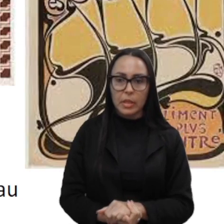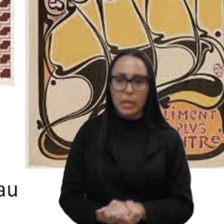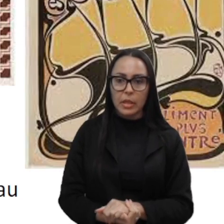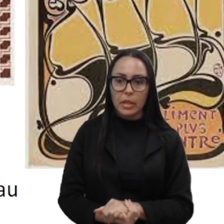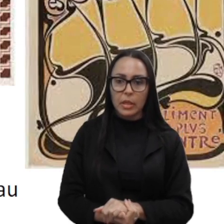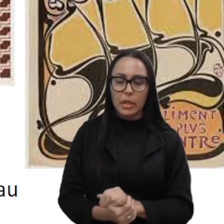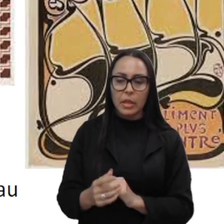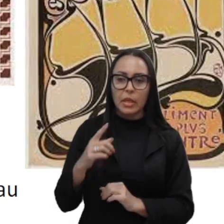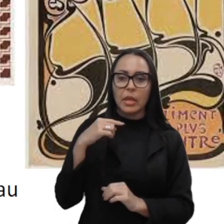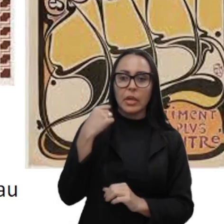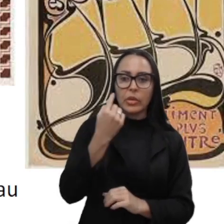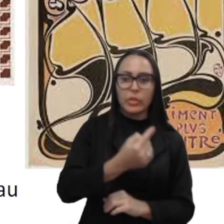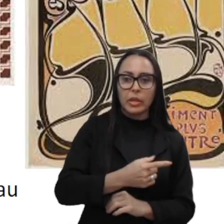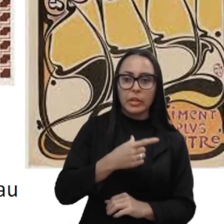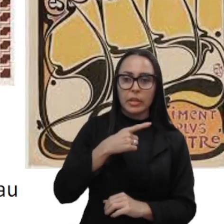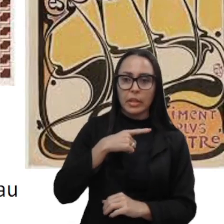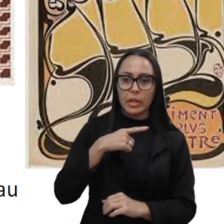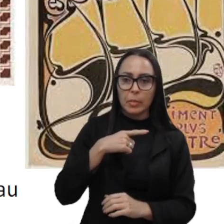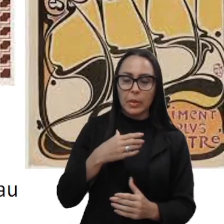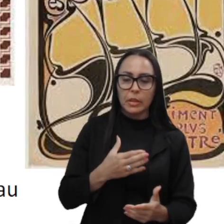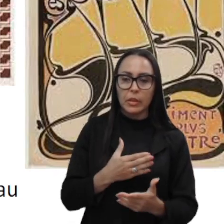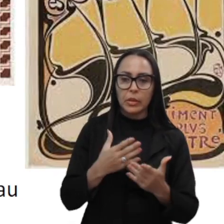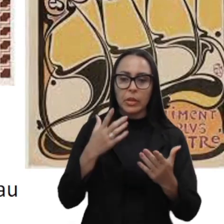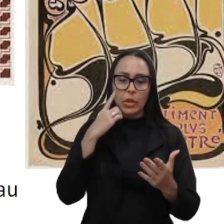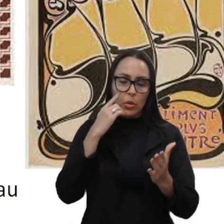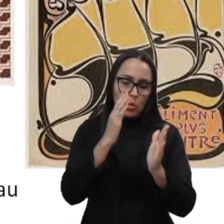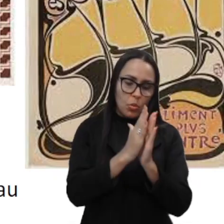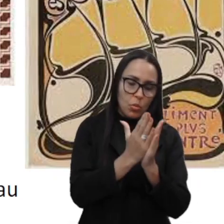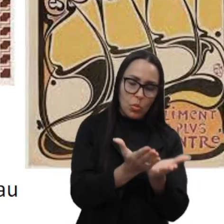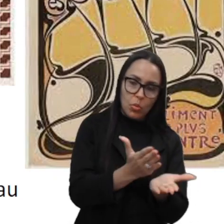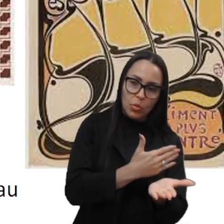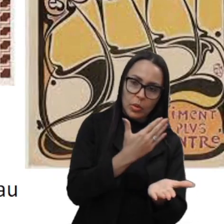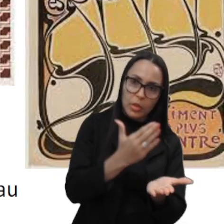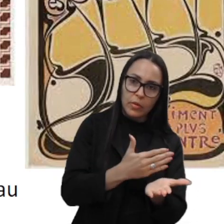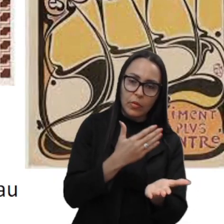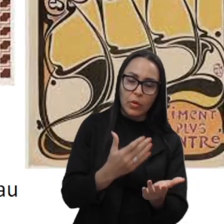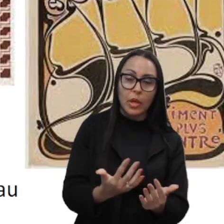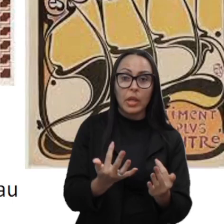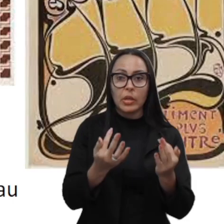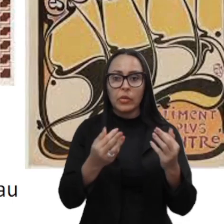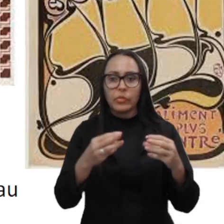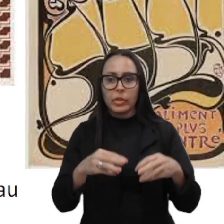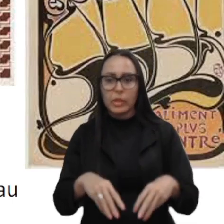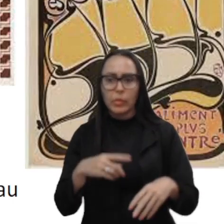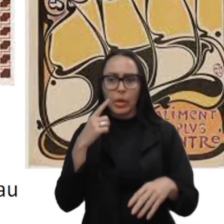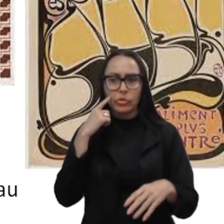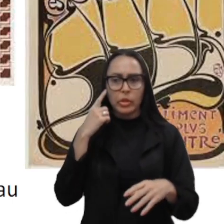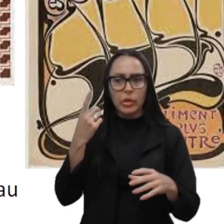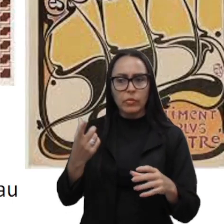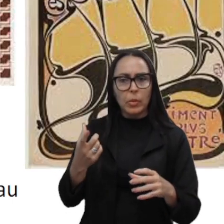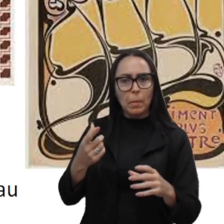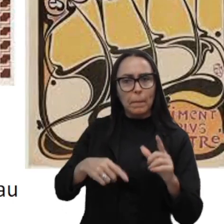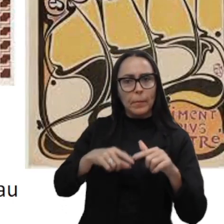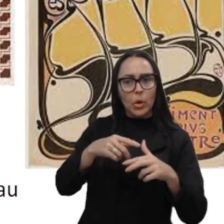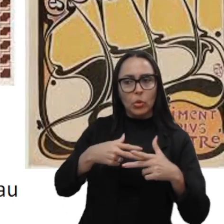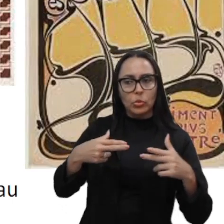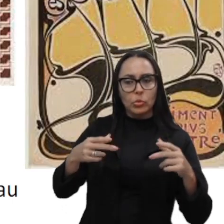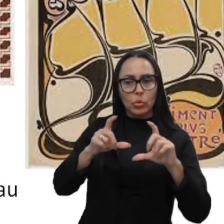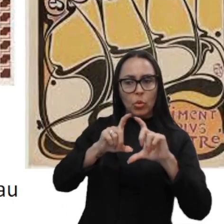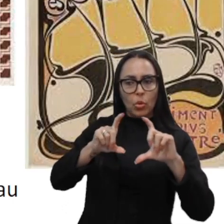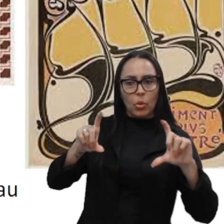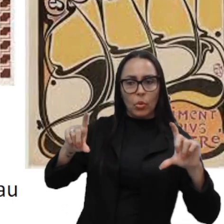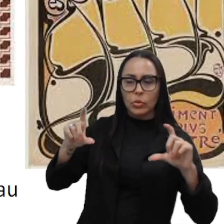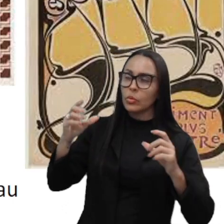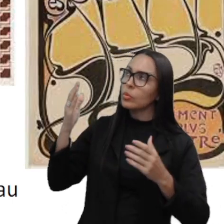gente tem a capa de um livro super ornamentado e no final a gente vê um rótulo de um produto da época, né? Se eu